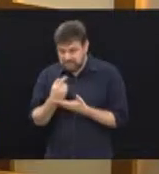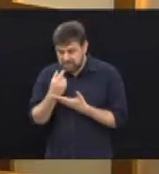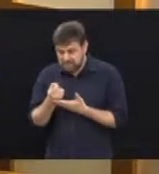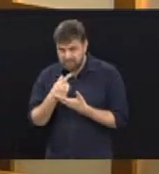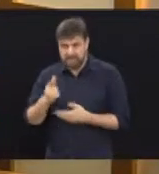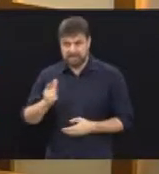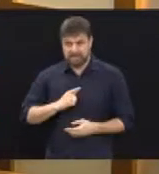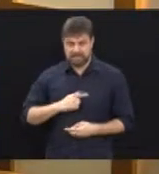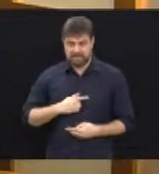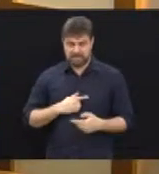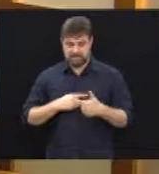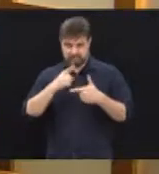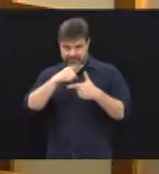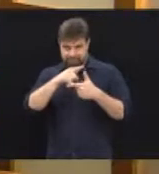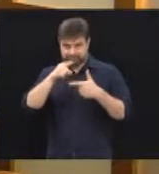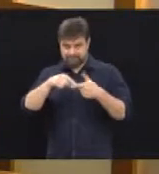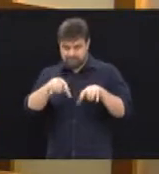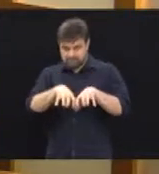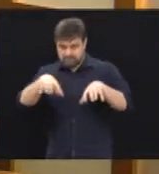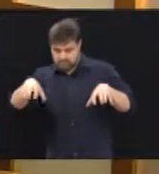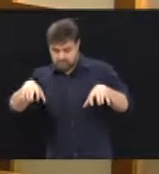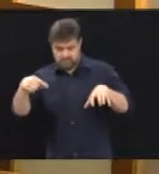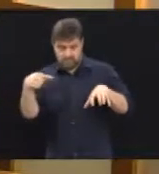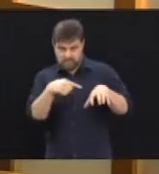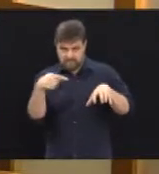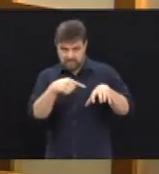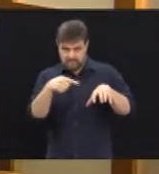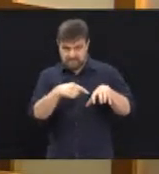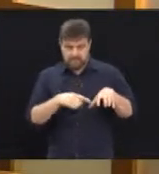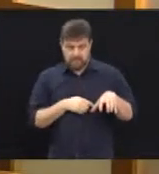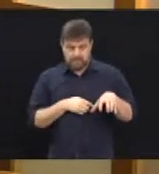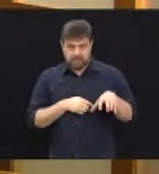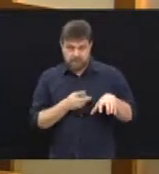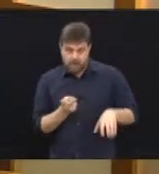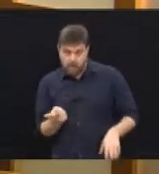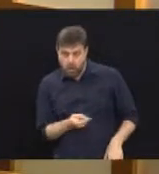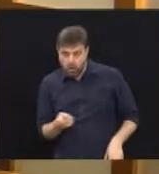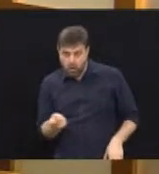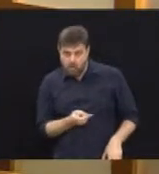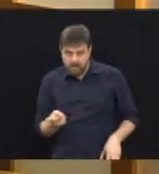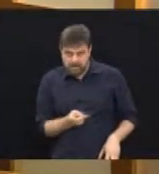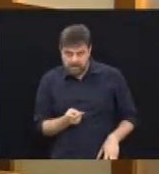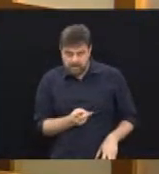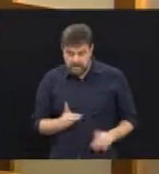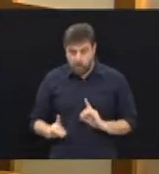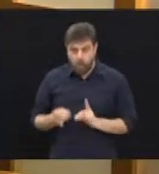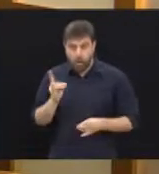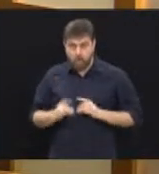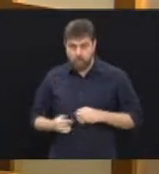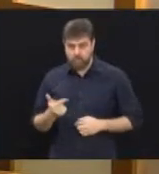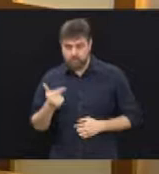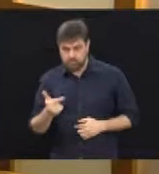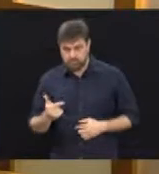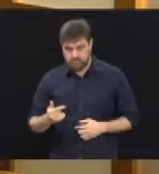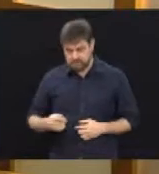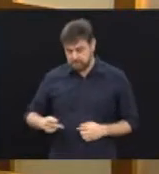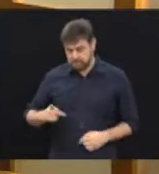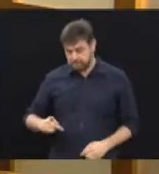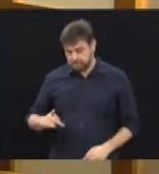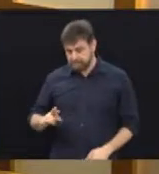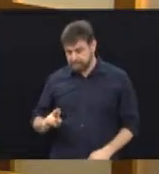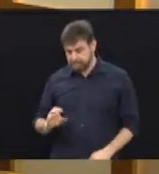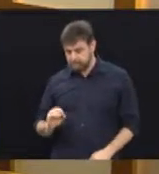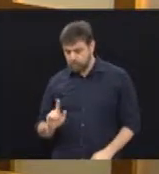dividimos em duas classes, né? Uma chamada combinado, que tem dois tipos de hormônios, chamado progesterona